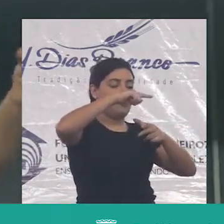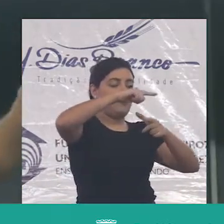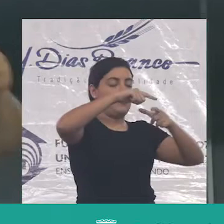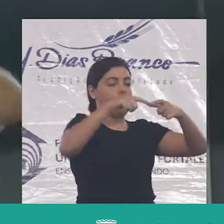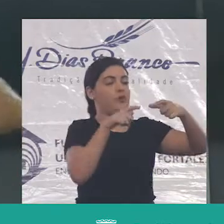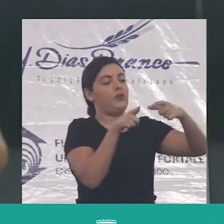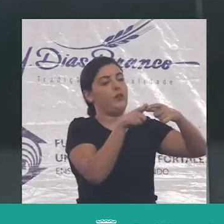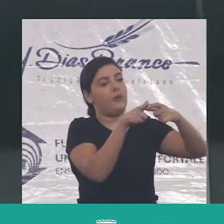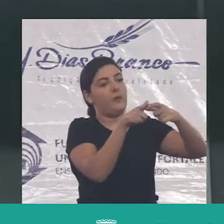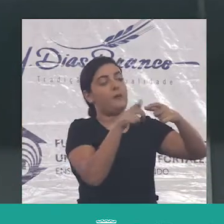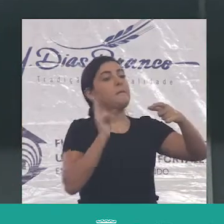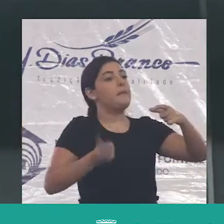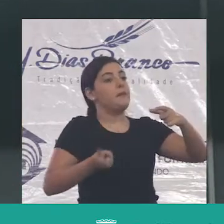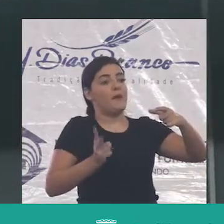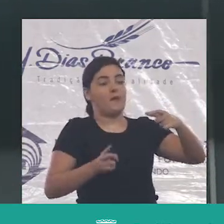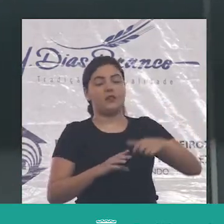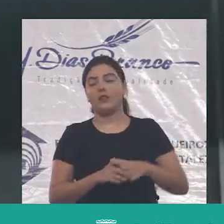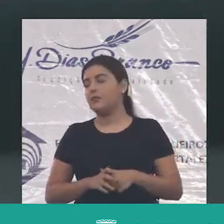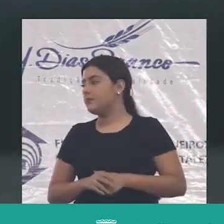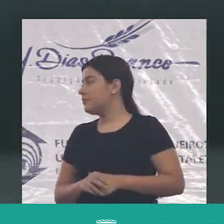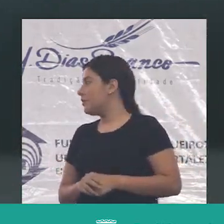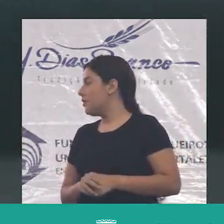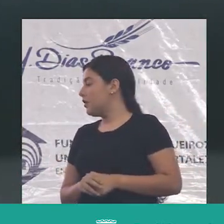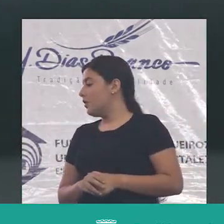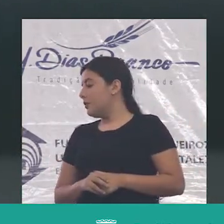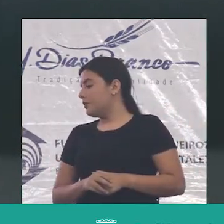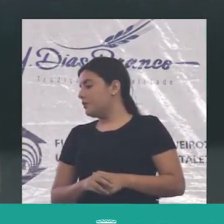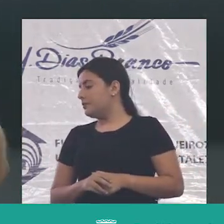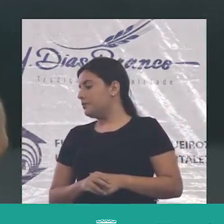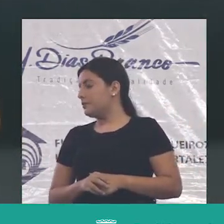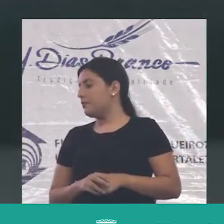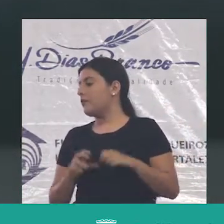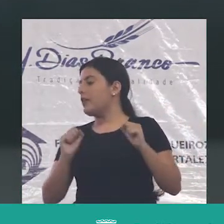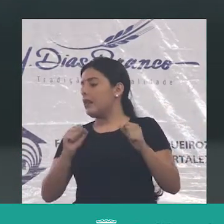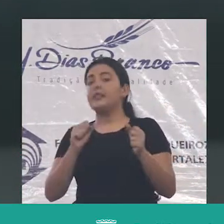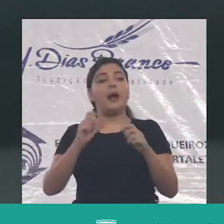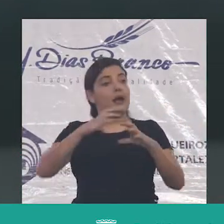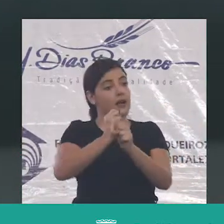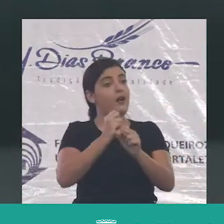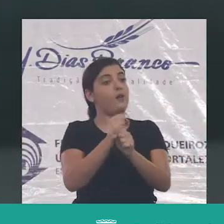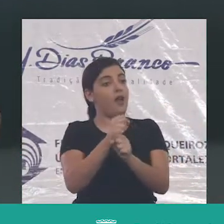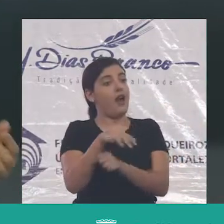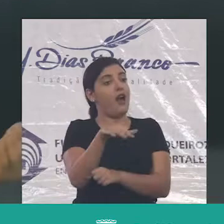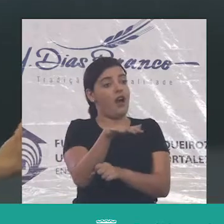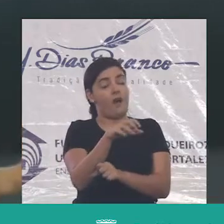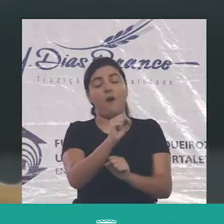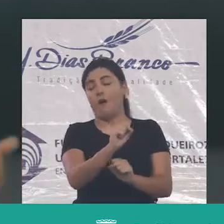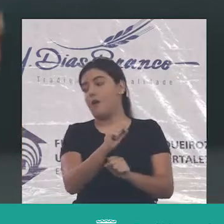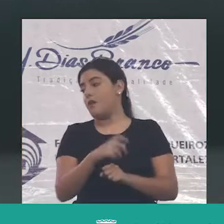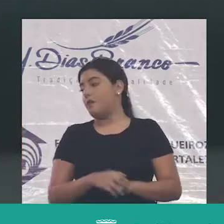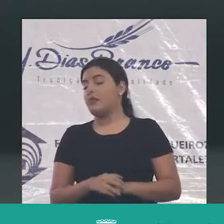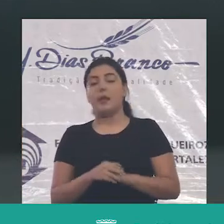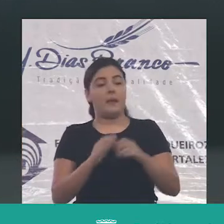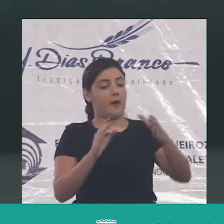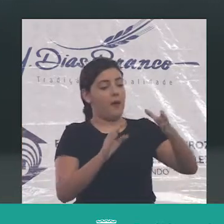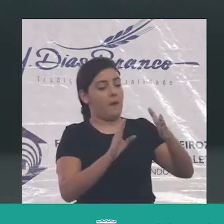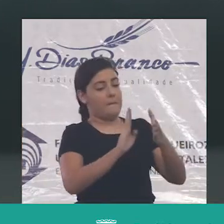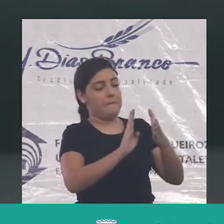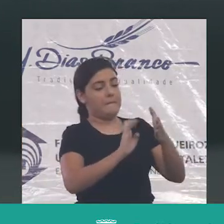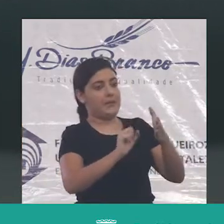quem? Do cilindro. Nesse caso, daria até para calcular essa área, não é isso? Era só fazer base vezes